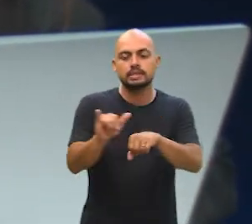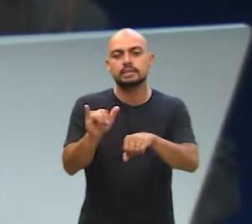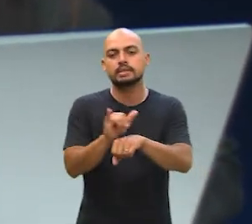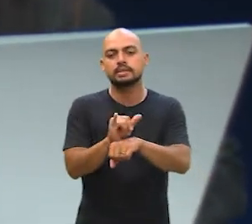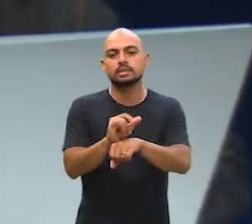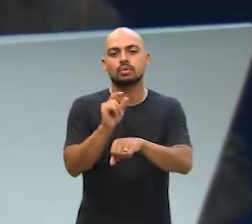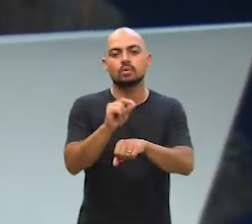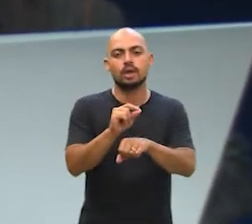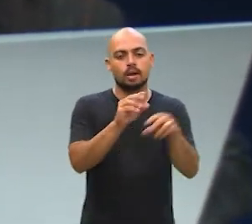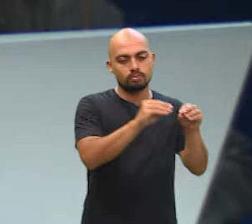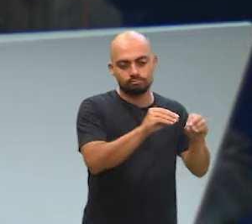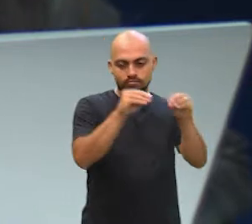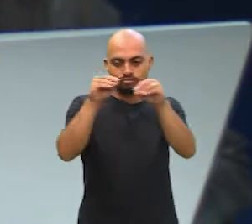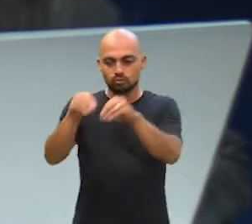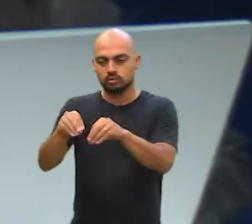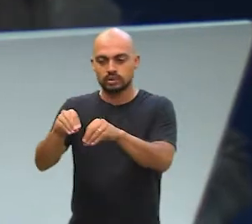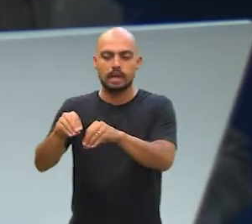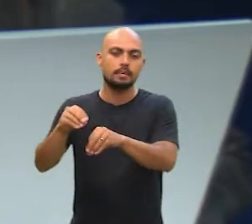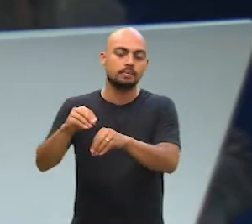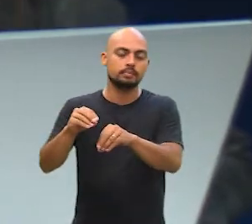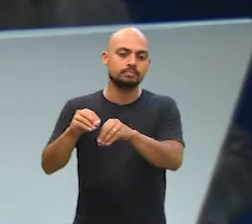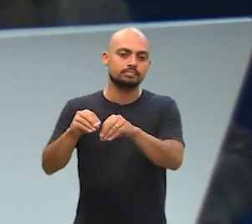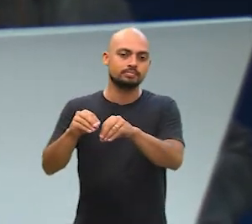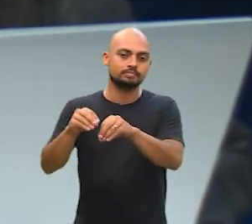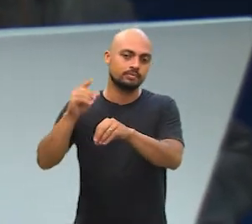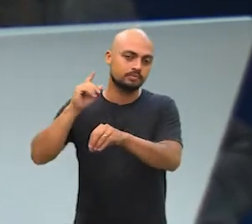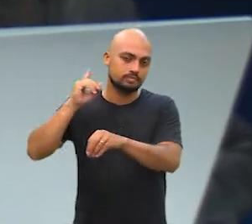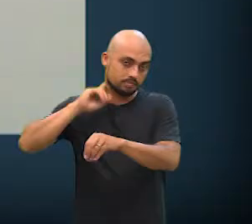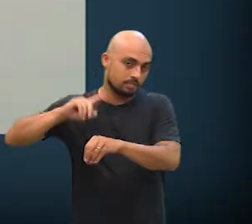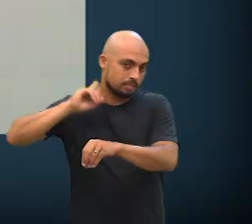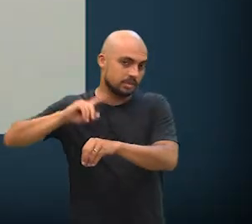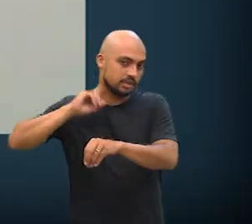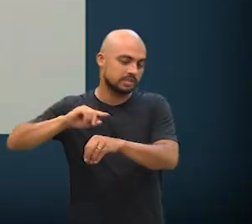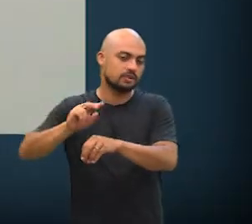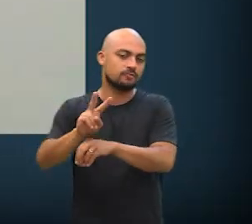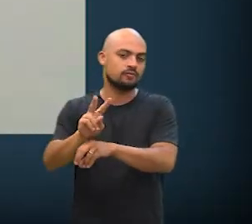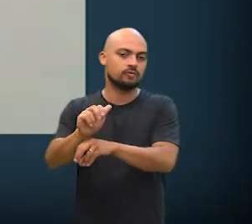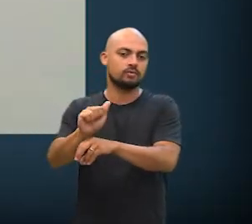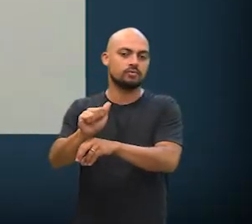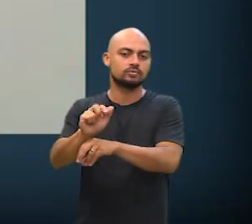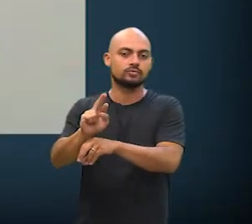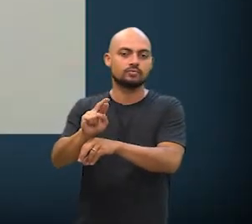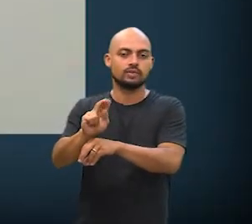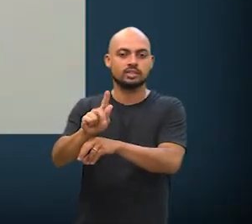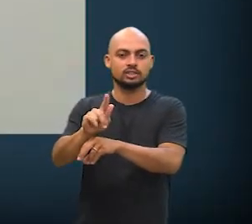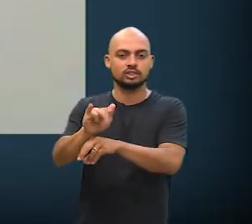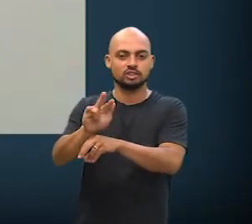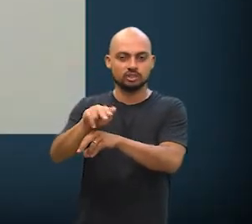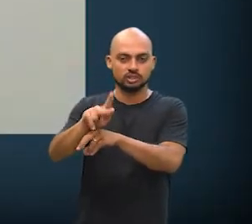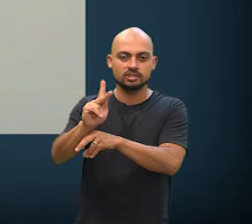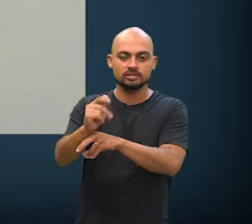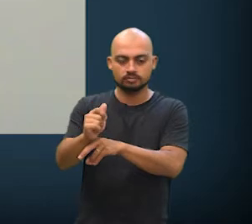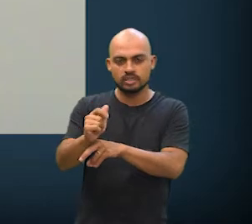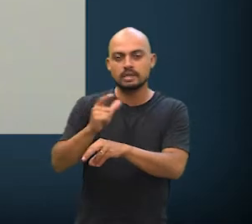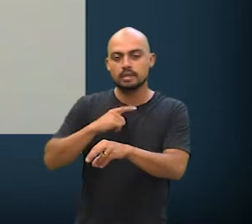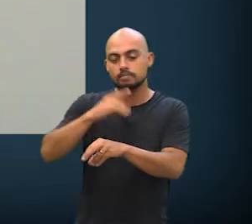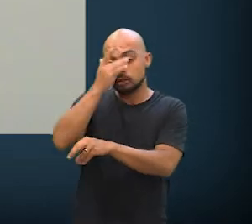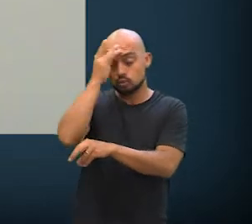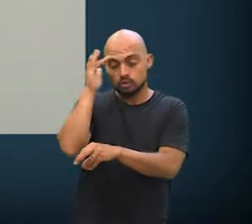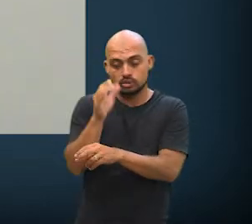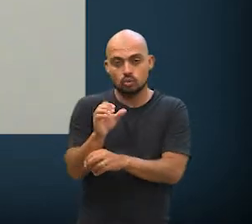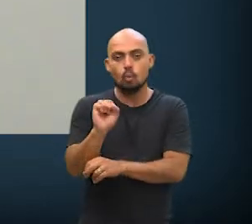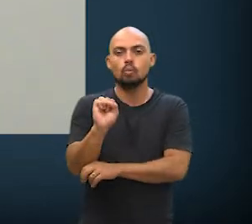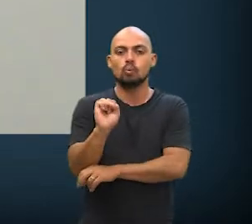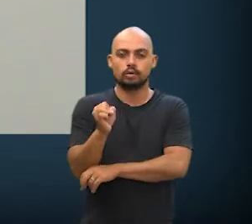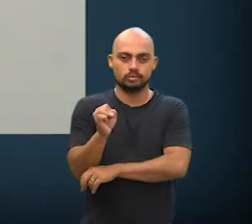também, retornar aqui para o sul de Minas, para Varginha, e hoje toda a nossa equipe está aqui. A gente somos no total de 8